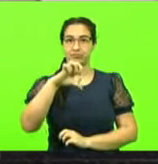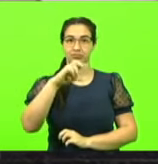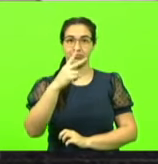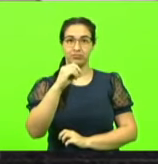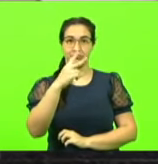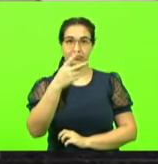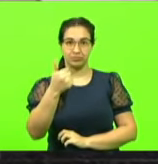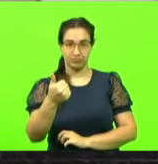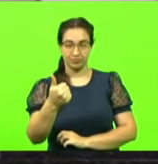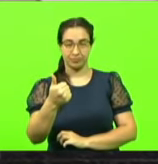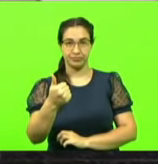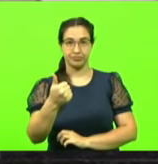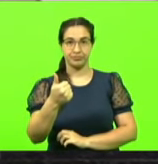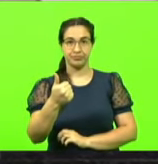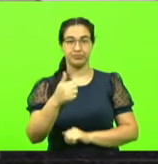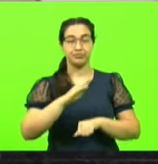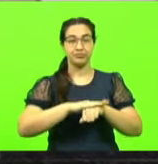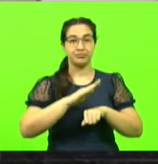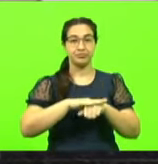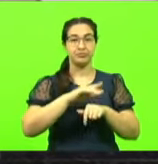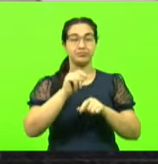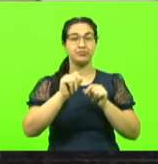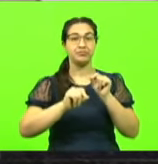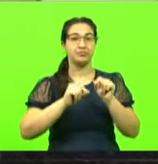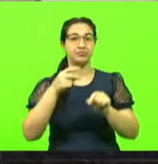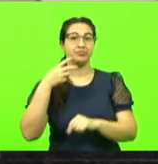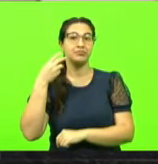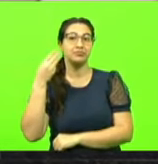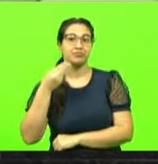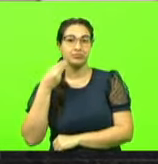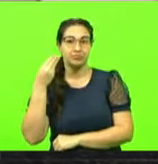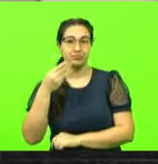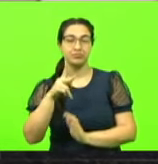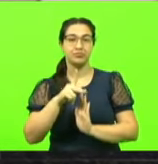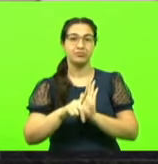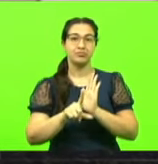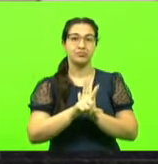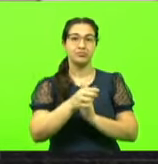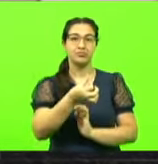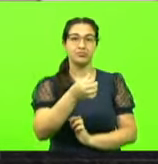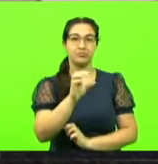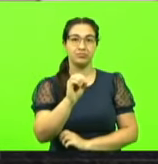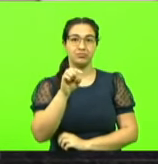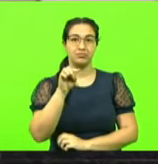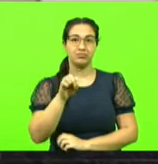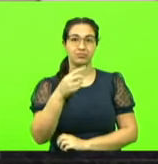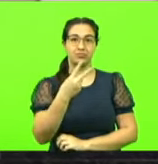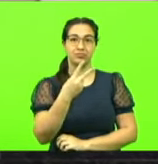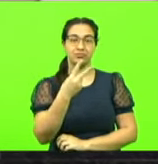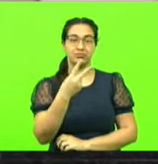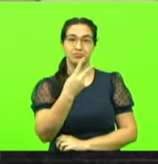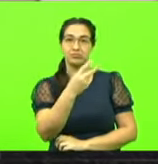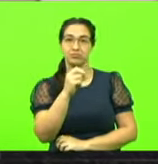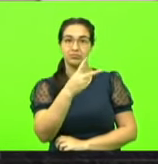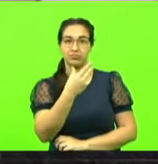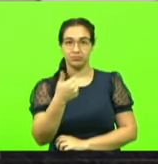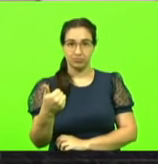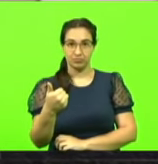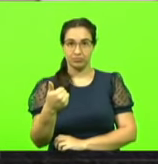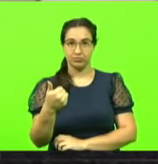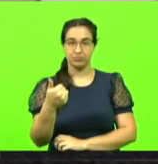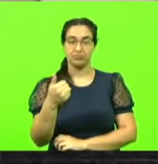59.9/2021, autor deputado Márcio Machado. Projeto de Lei 60.2/2021, autor deputado Felipe